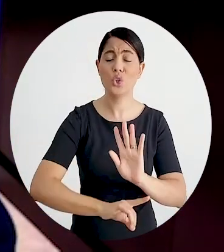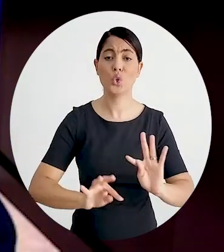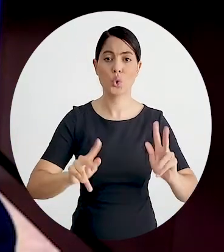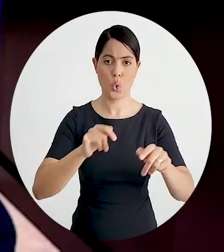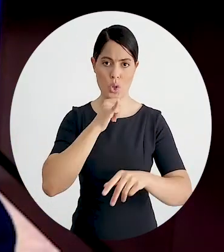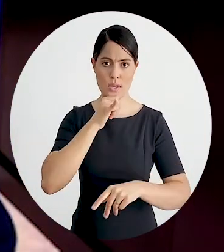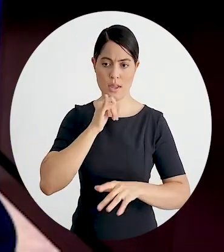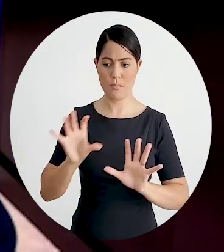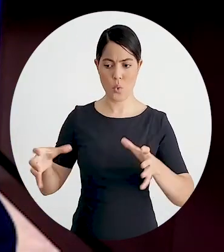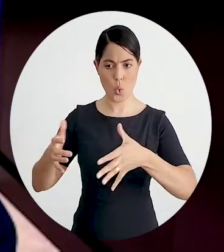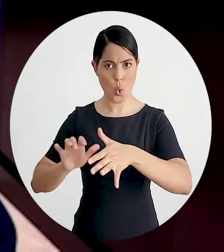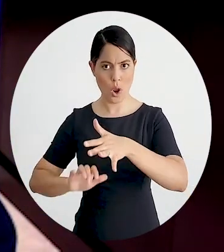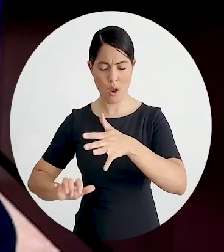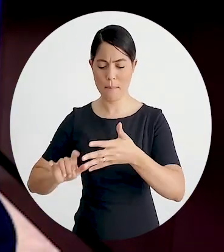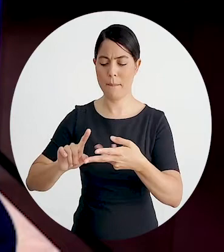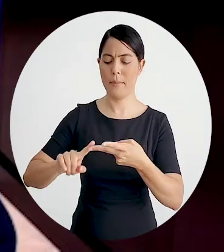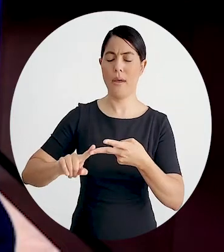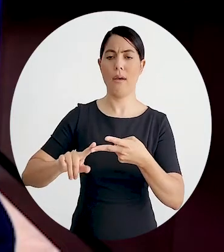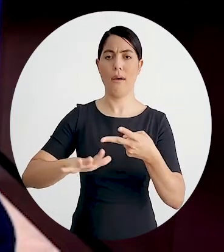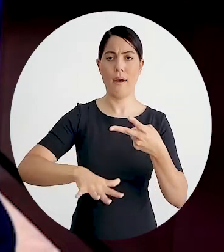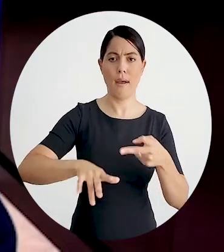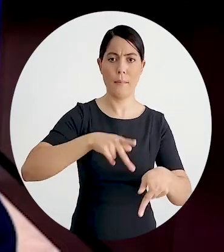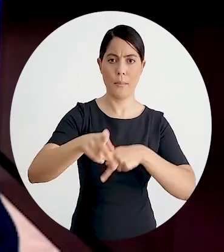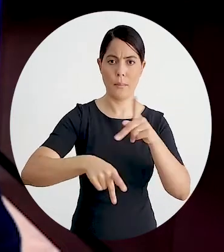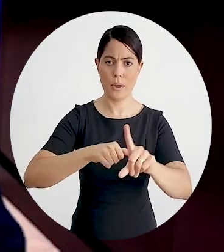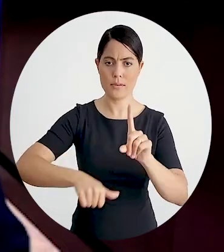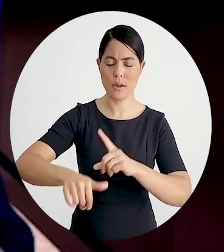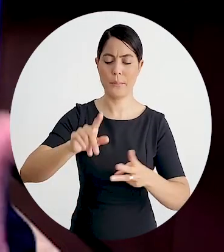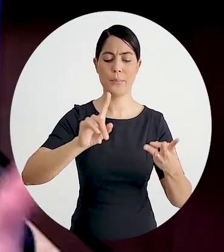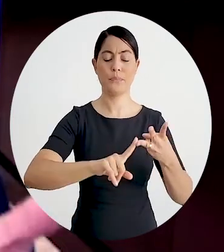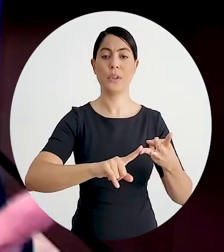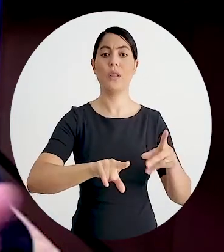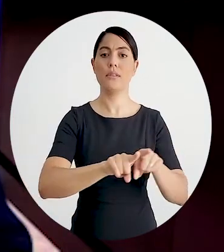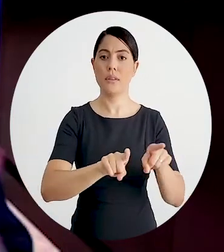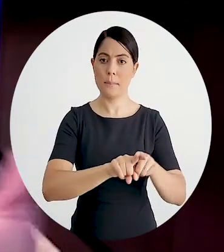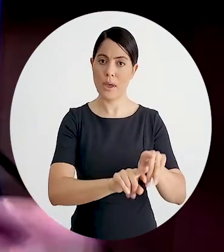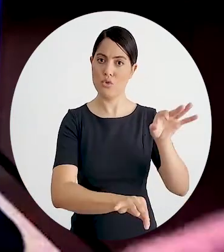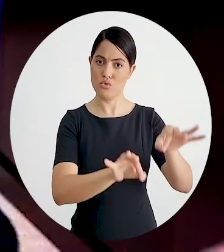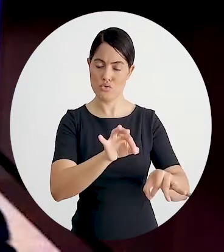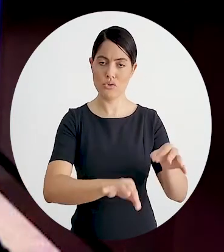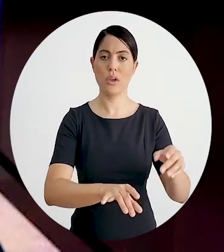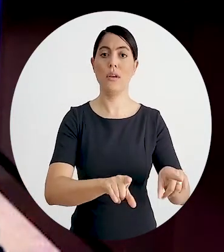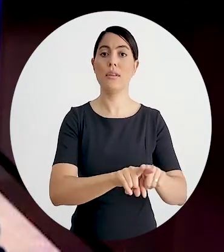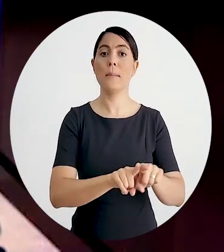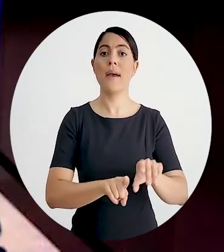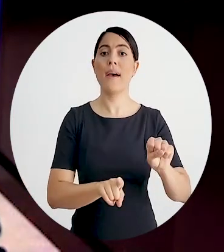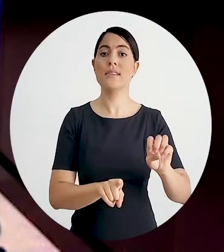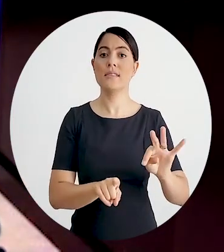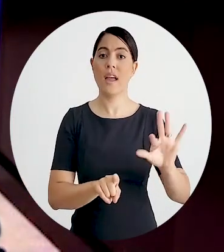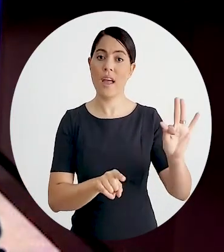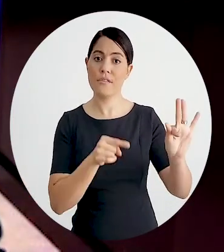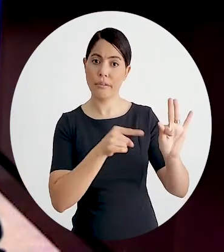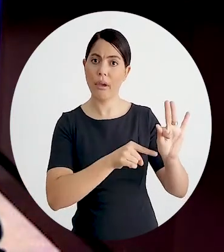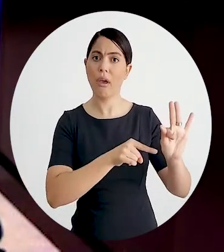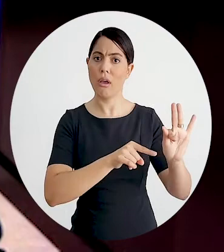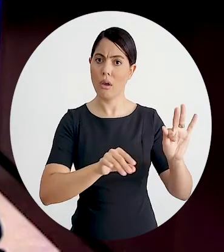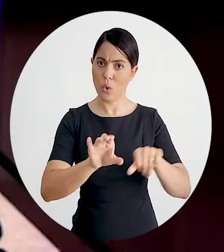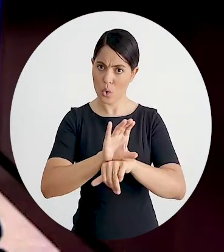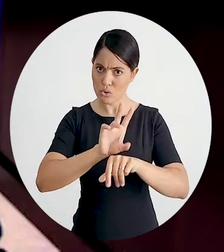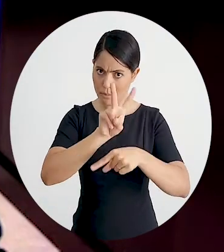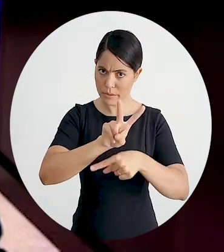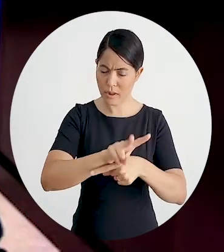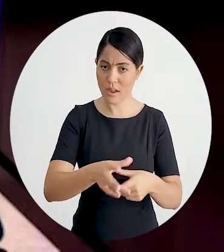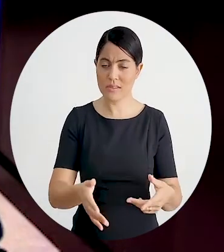civil organizada, o cidadão brasileiro, os julgadores, o Supremo Tribunal Federal, que é o guardião da